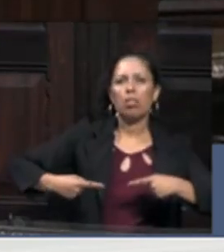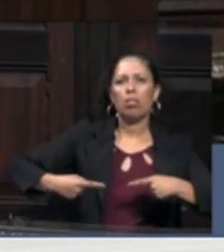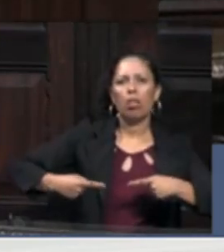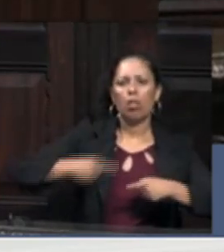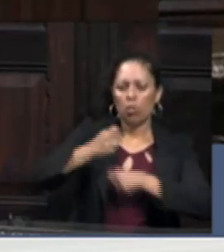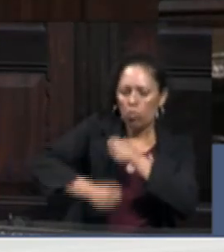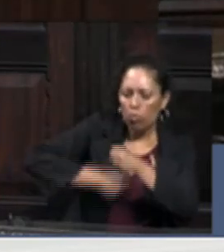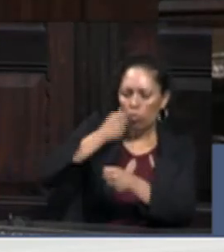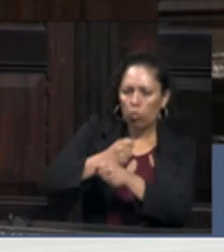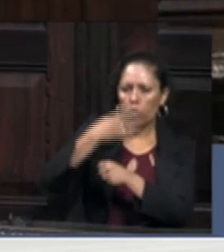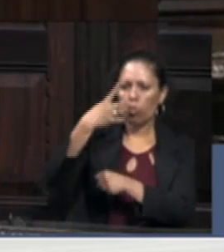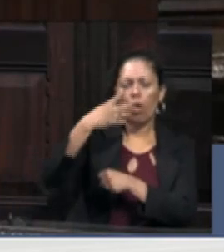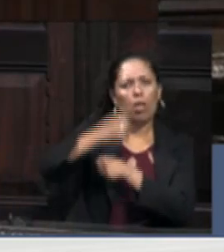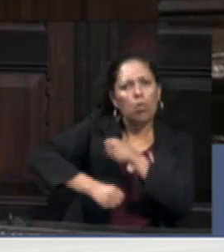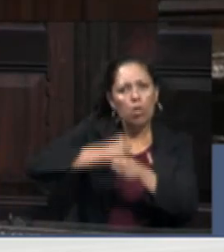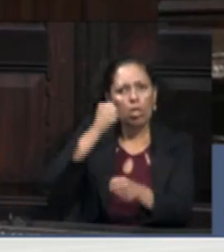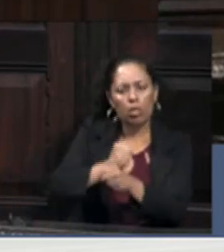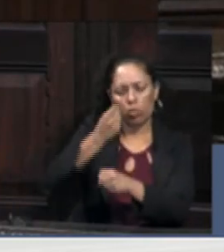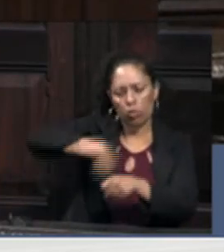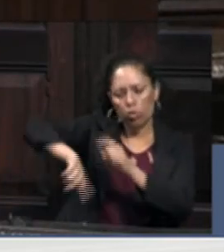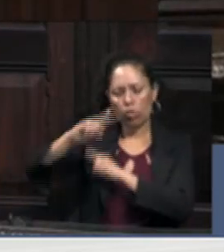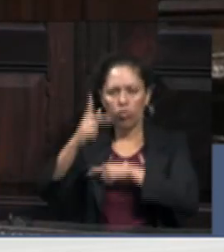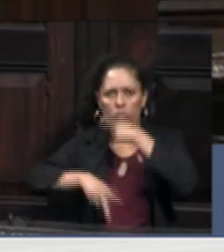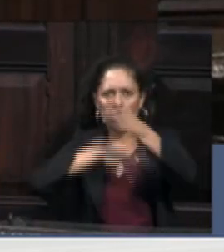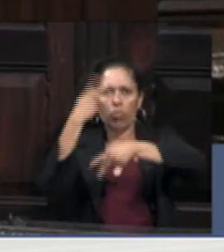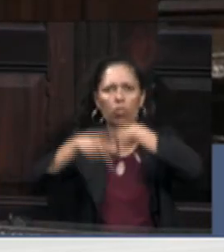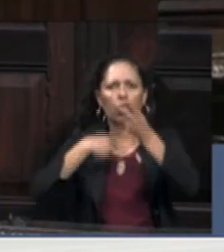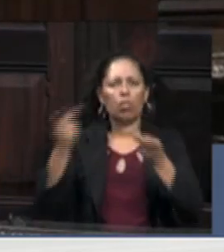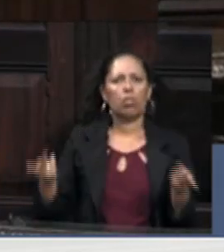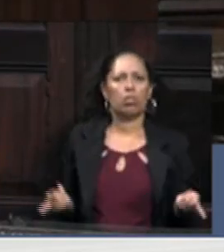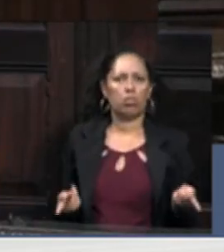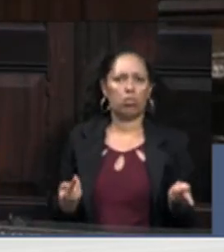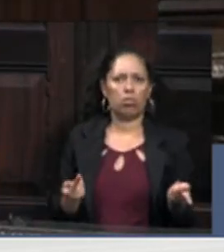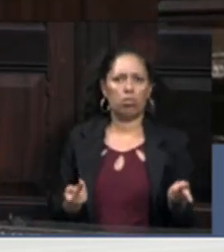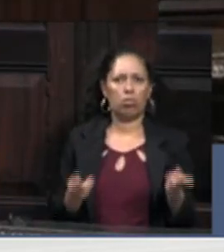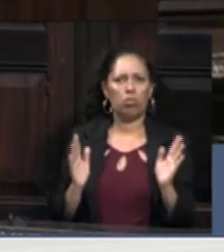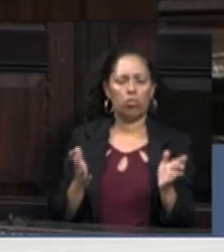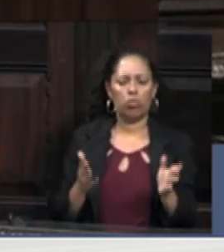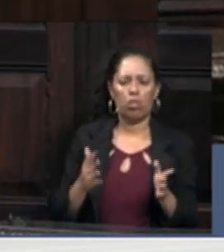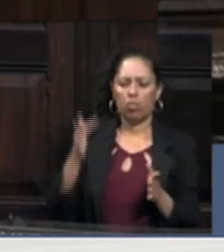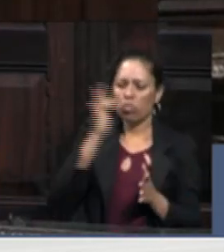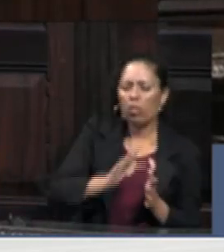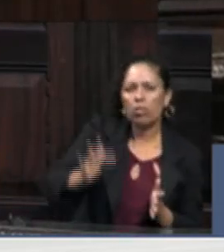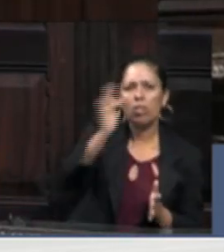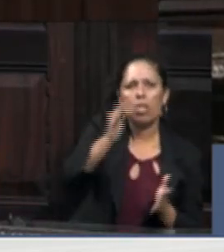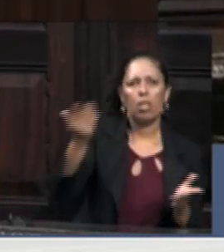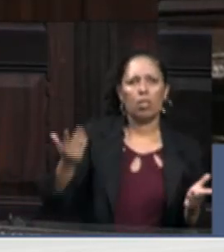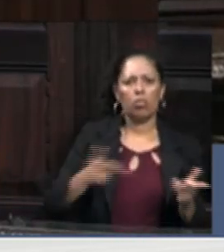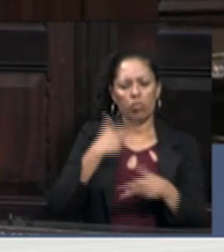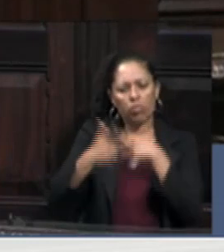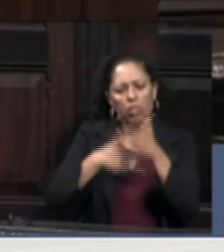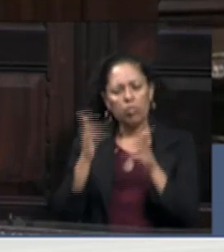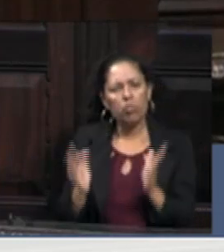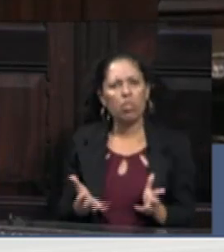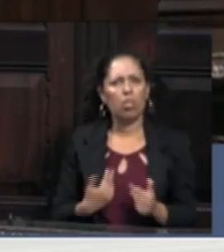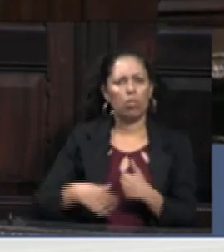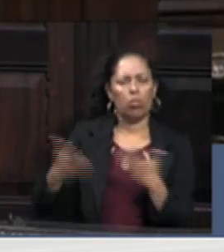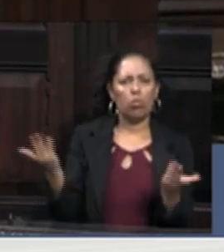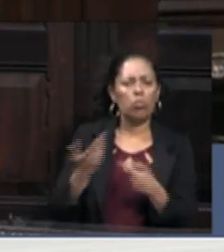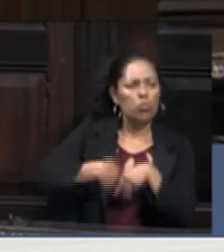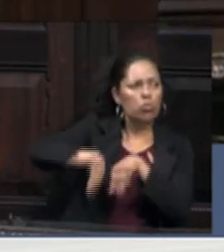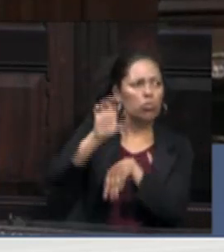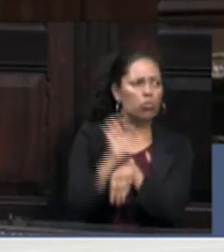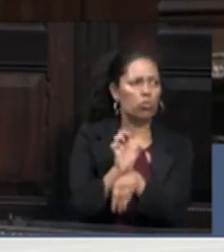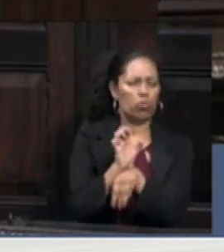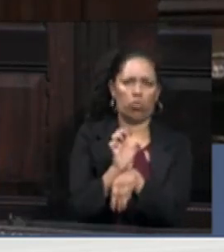legislatura em relação à questão dos recursos das universidades e da própria FAPERJ. Ora, um Estado que